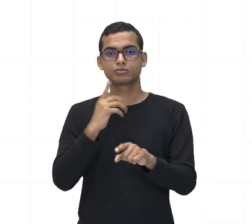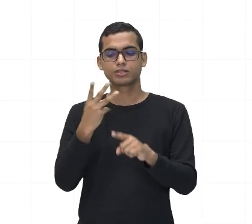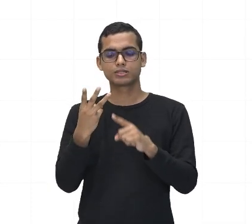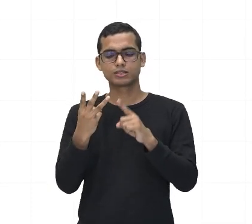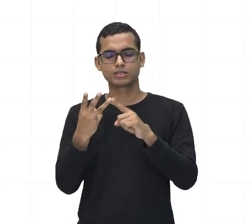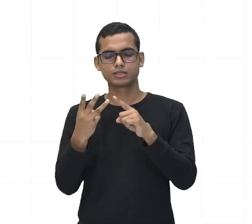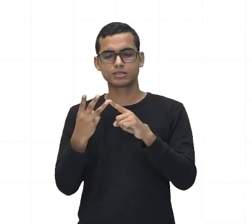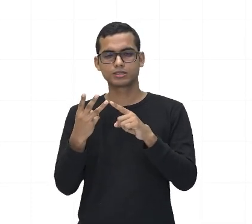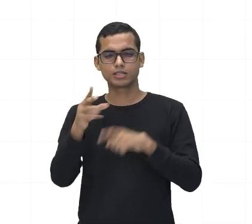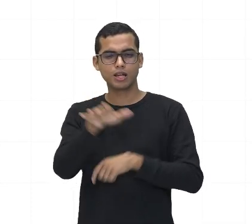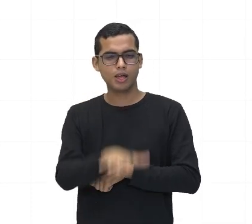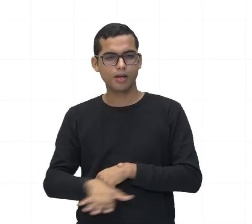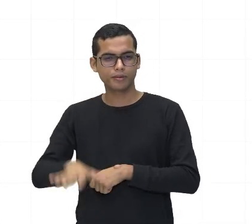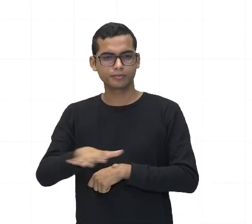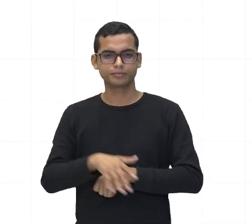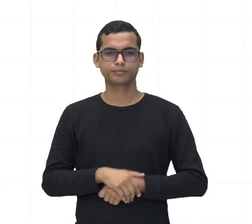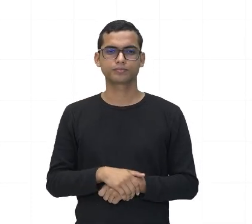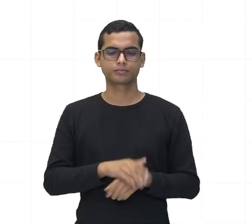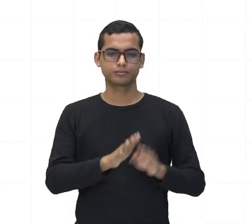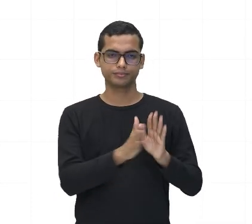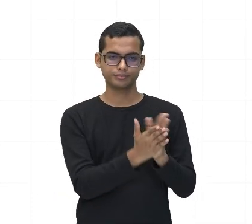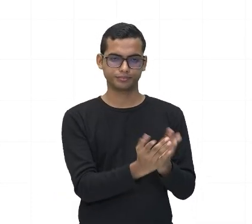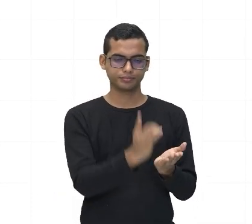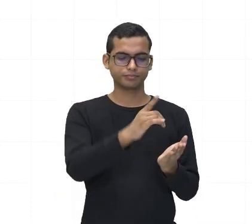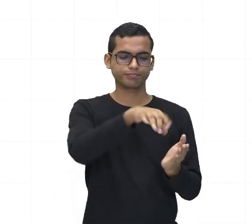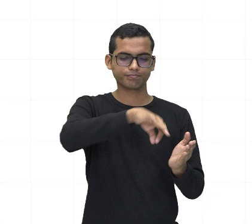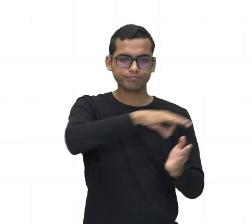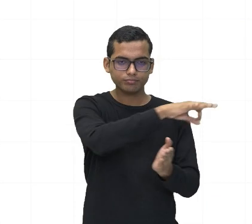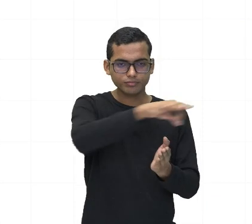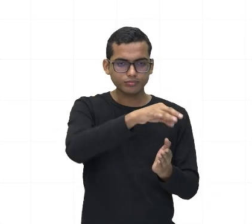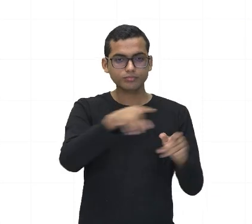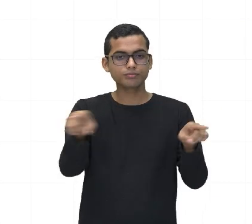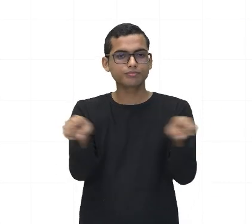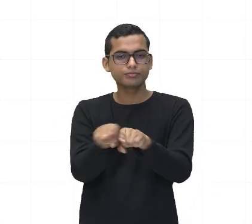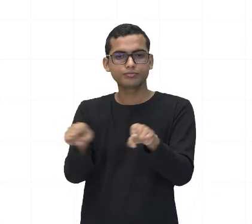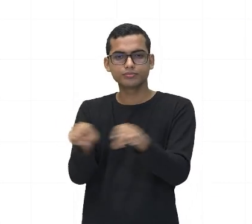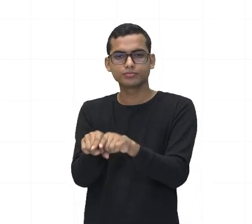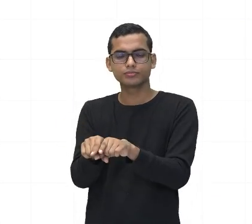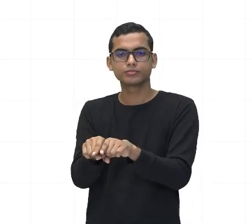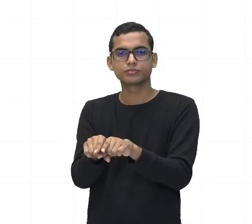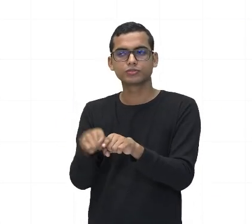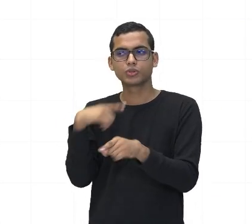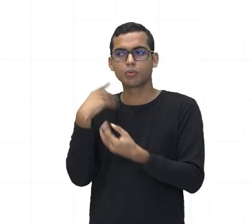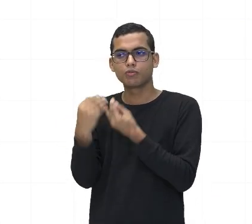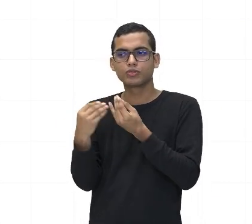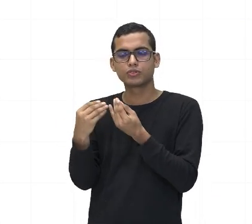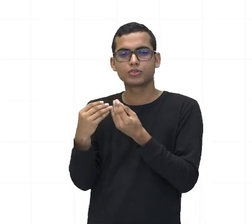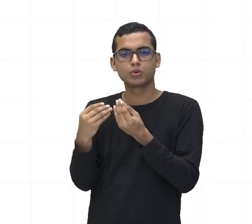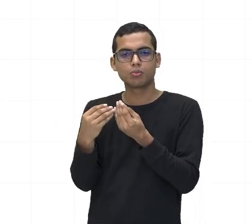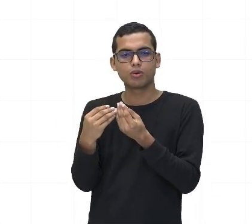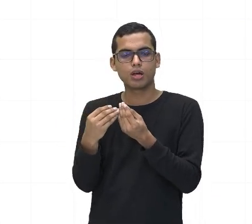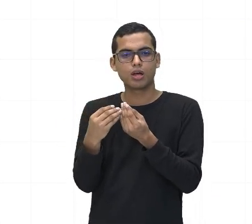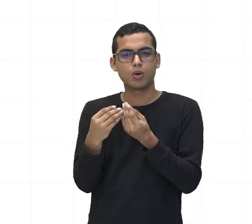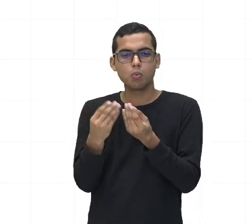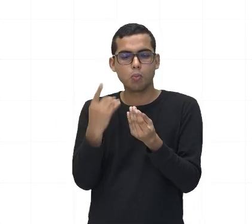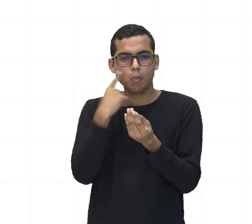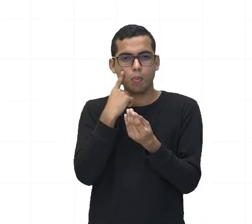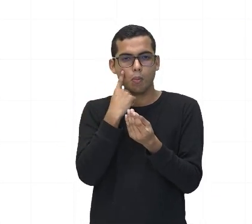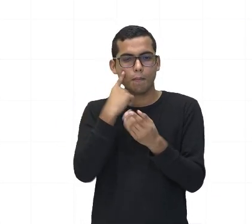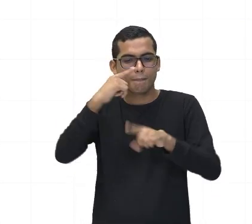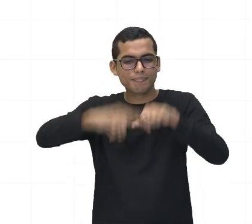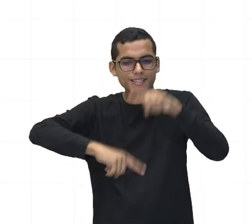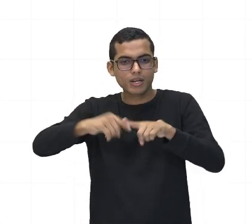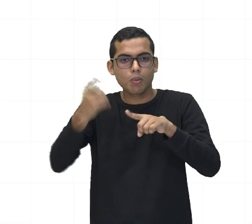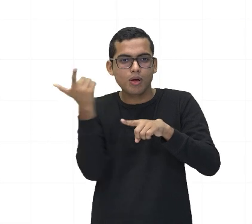Os escritos sagrados são pontes para o transcendente. Preste atenção,